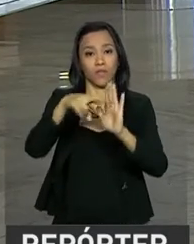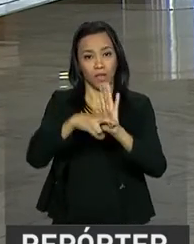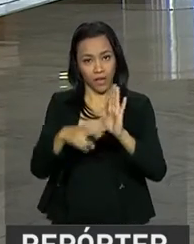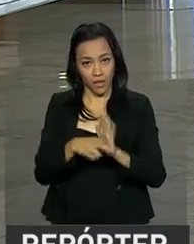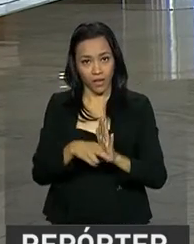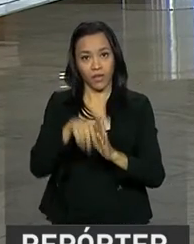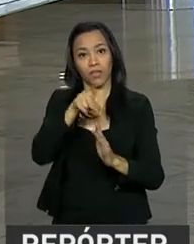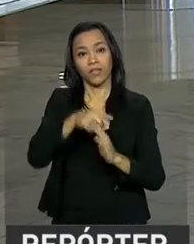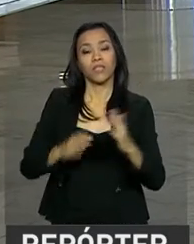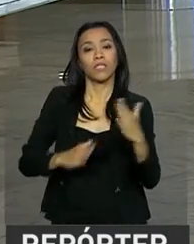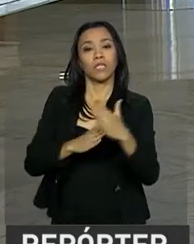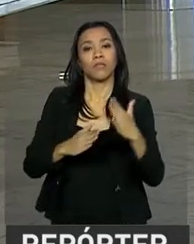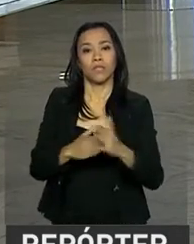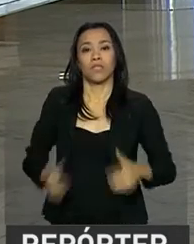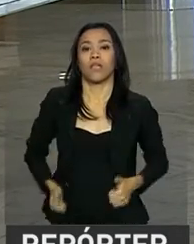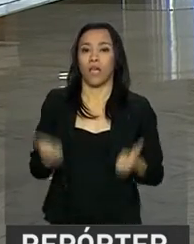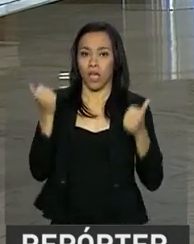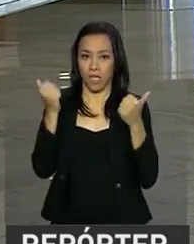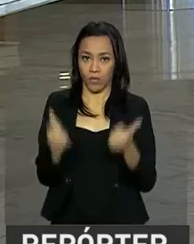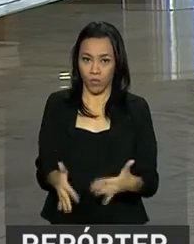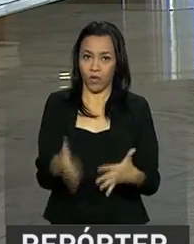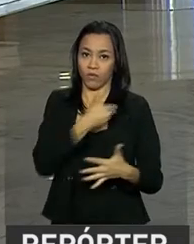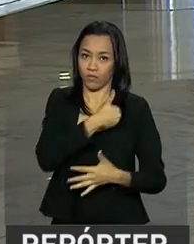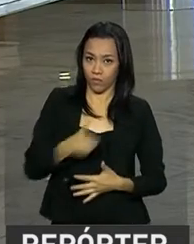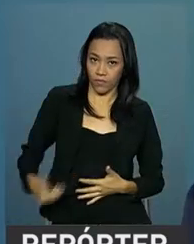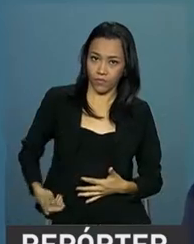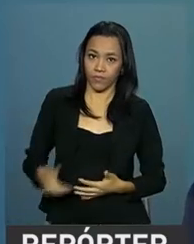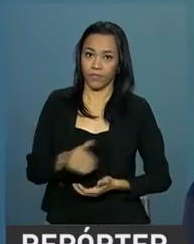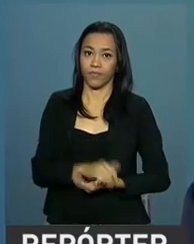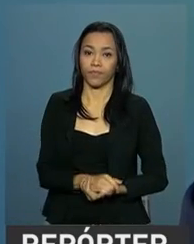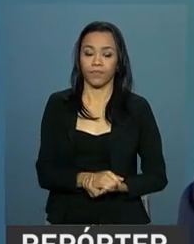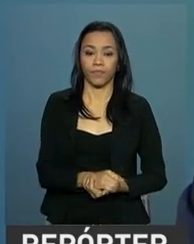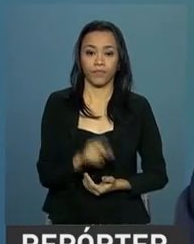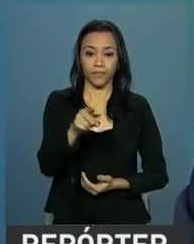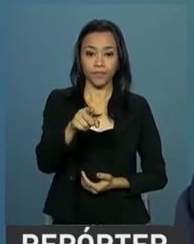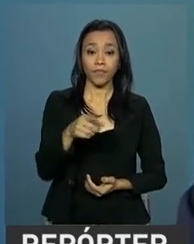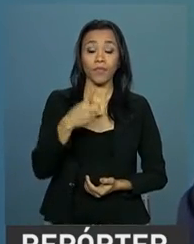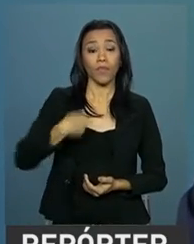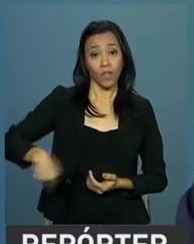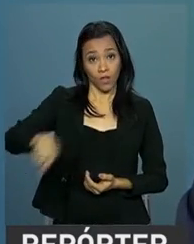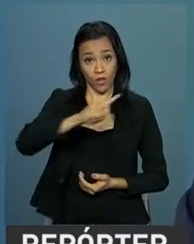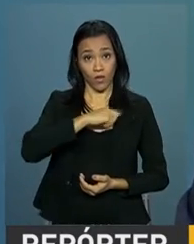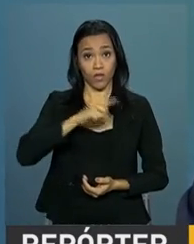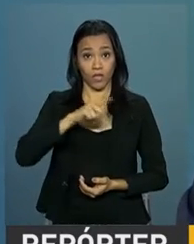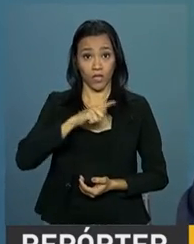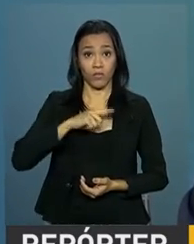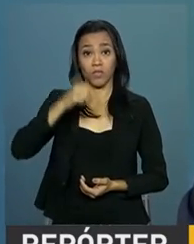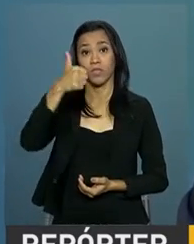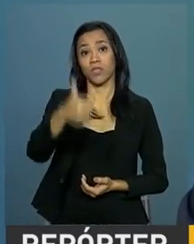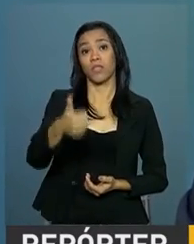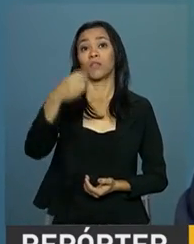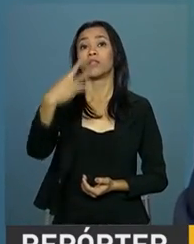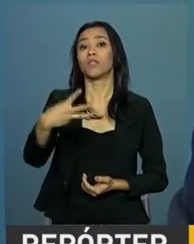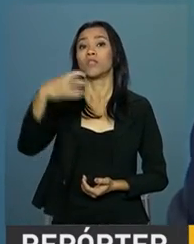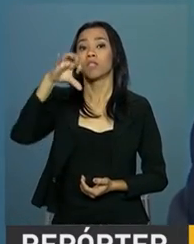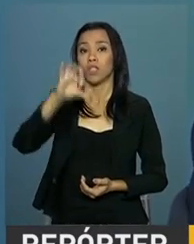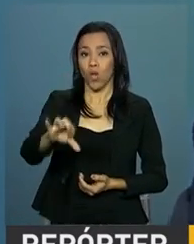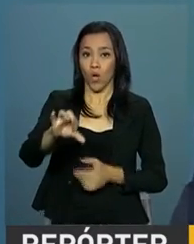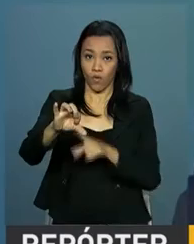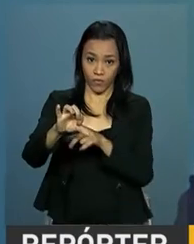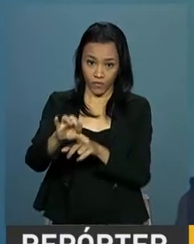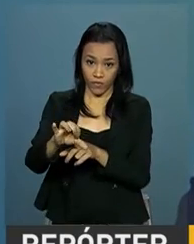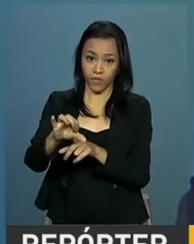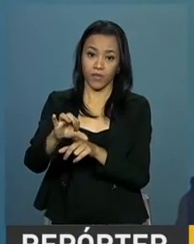públicos a inflação do ano anterior nós temos o seu número do santo 39 de